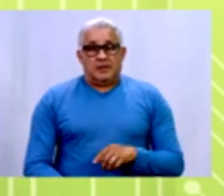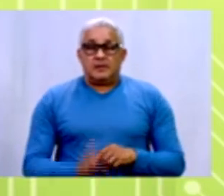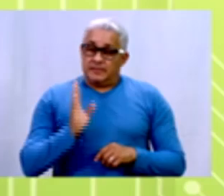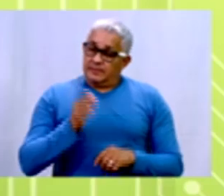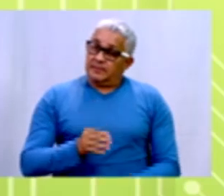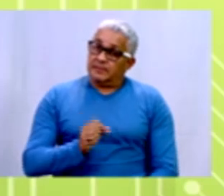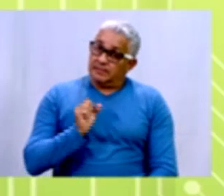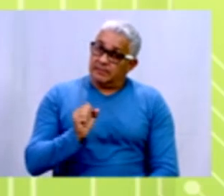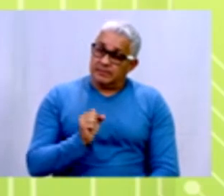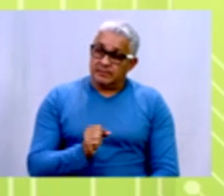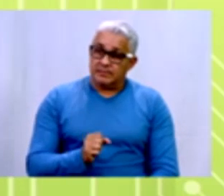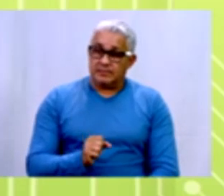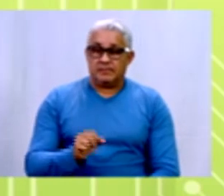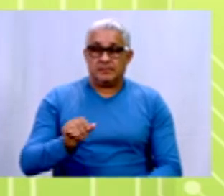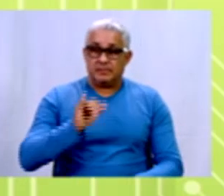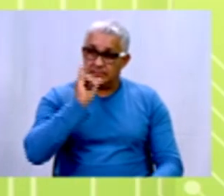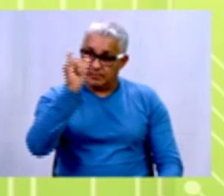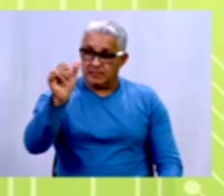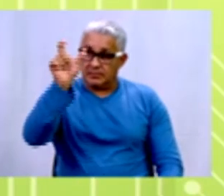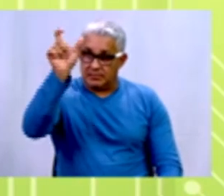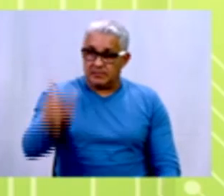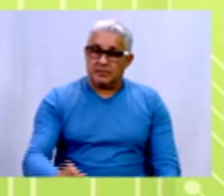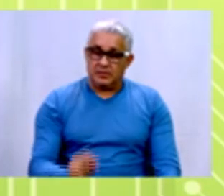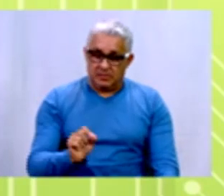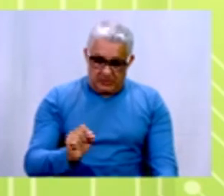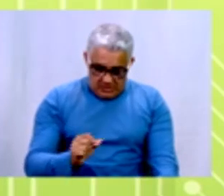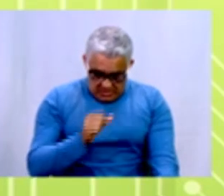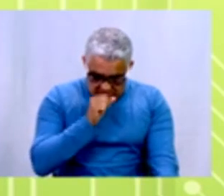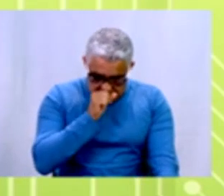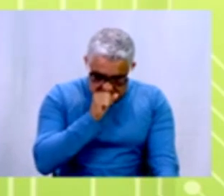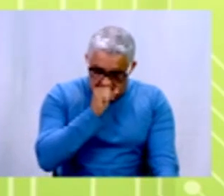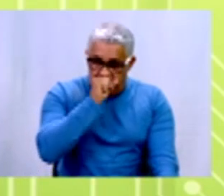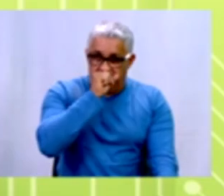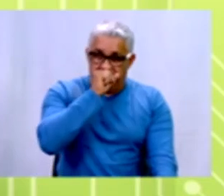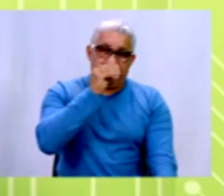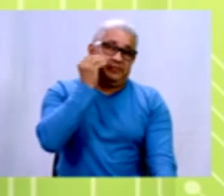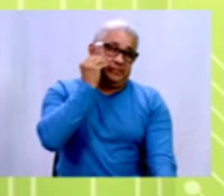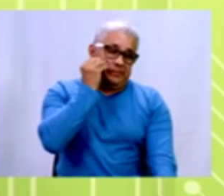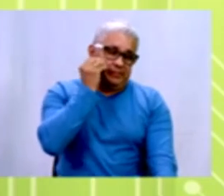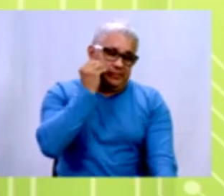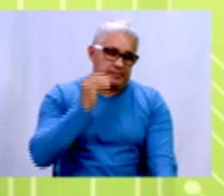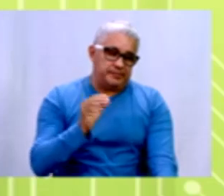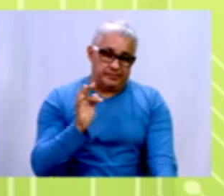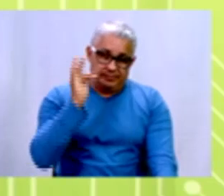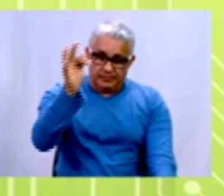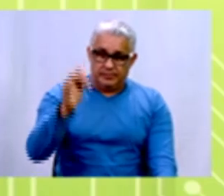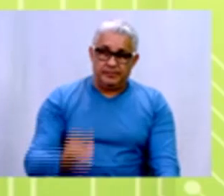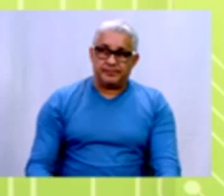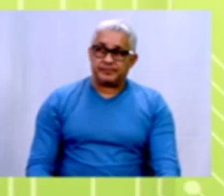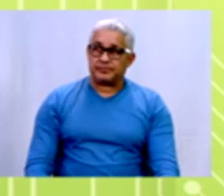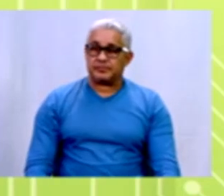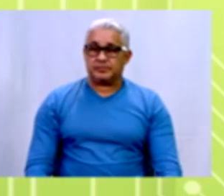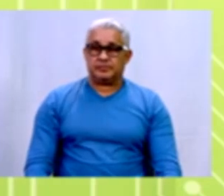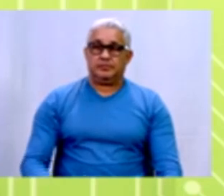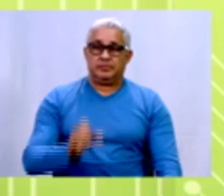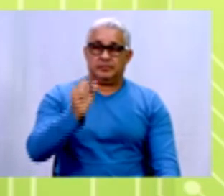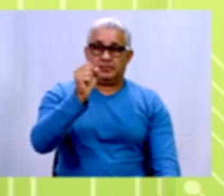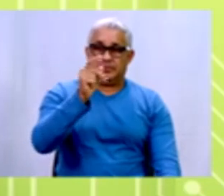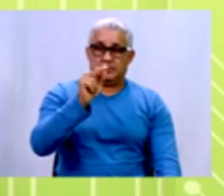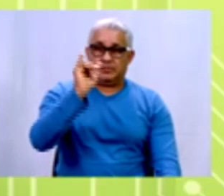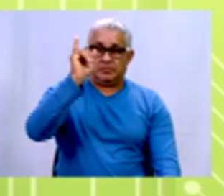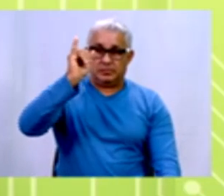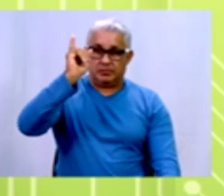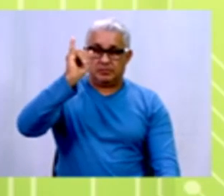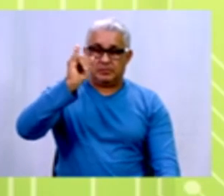pode dizer para o cliente ali o que é que está se prevendo como entrar para o próximo sprint. Ou seja,